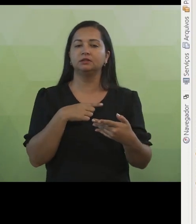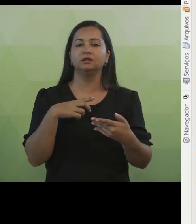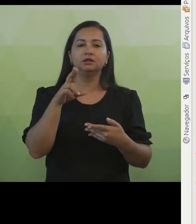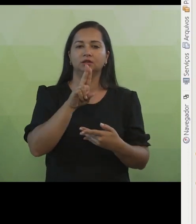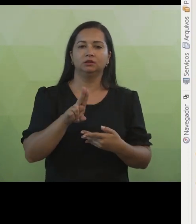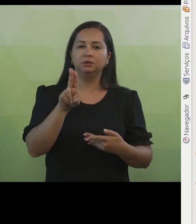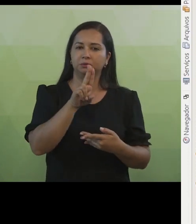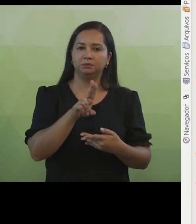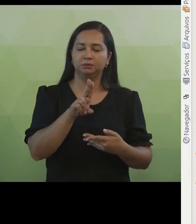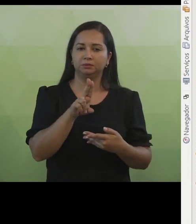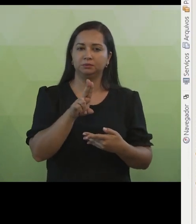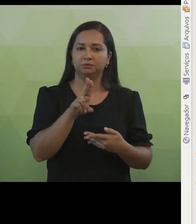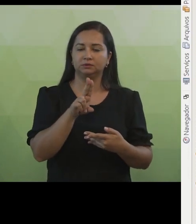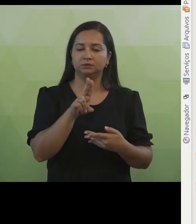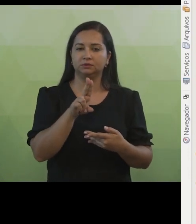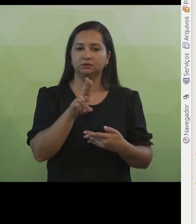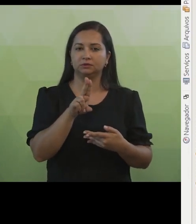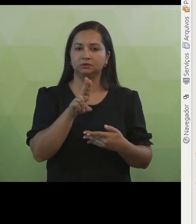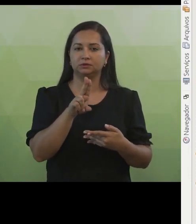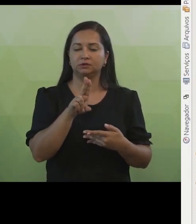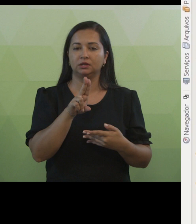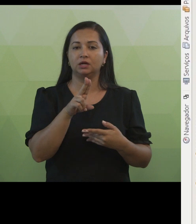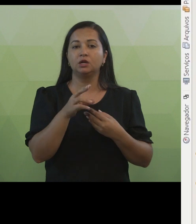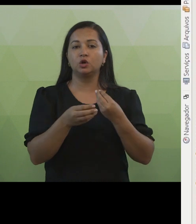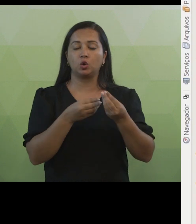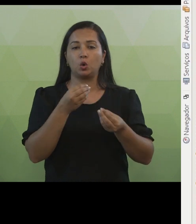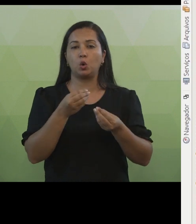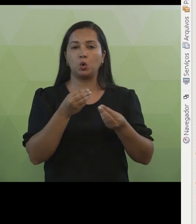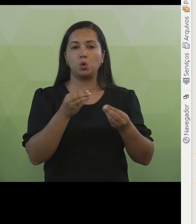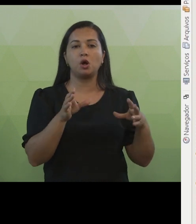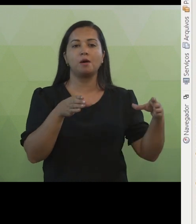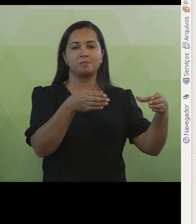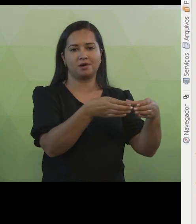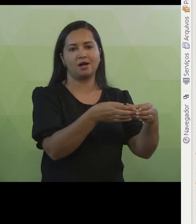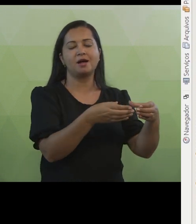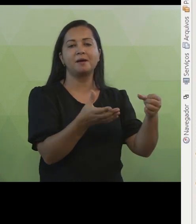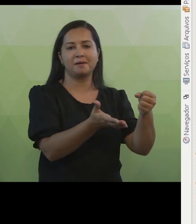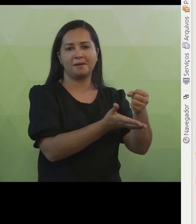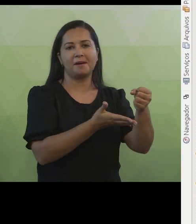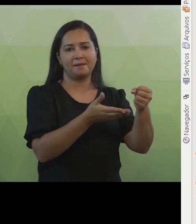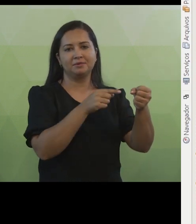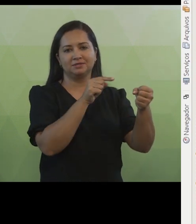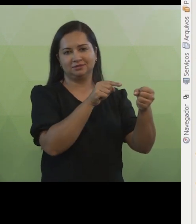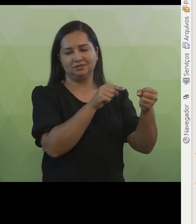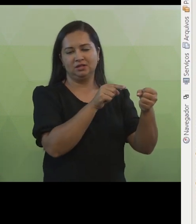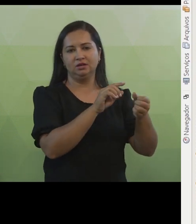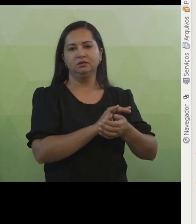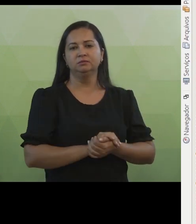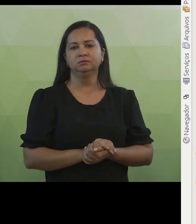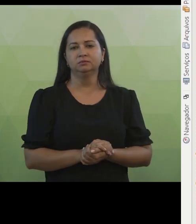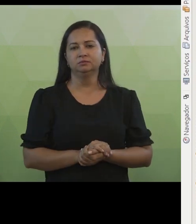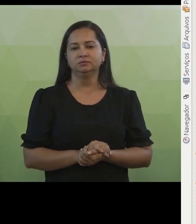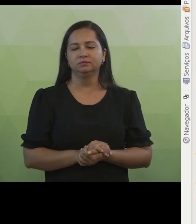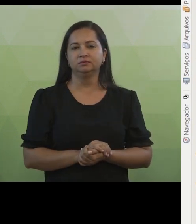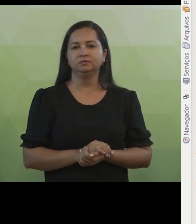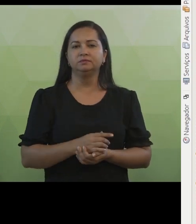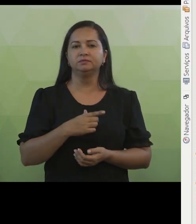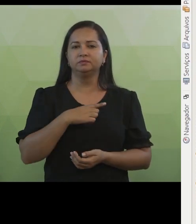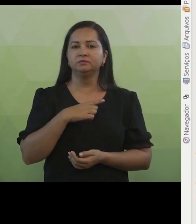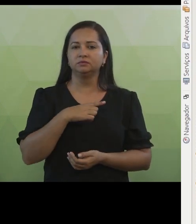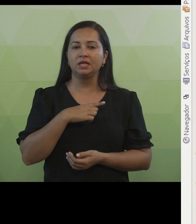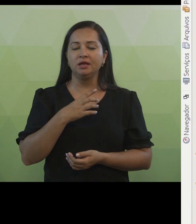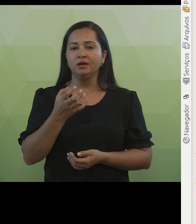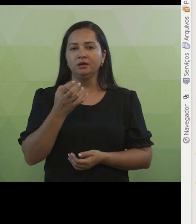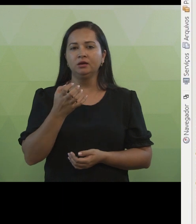método chamado na referência da classe base, eu estou setando o valor ao